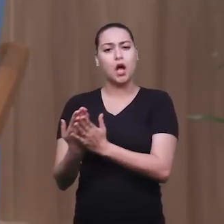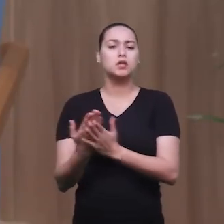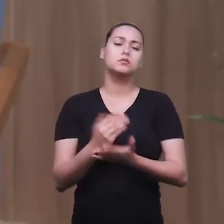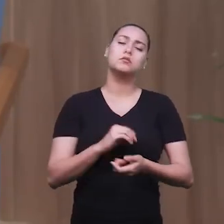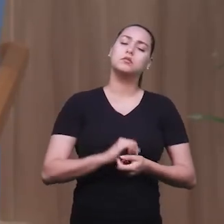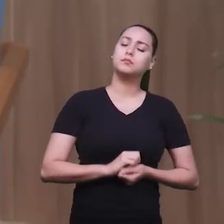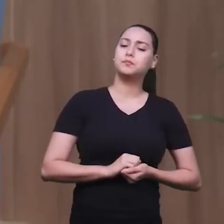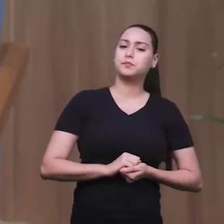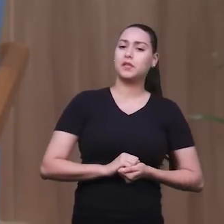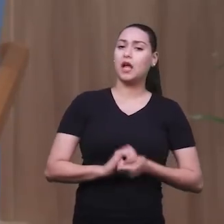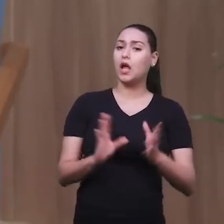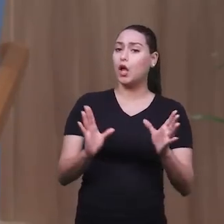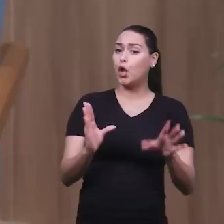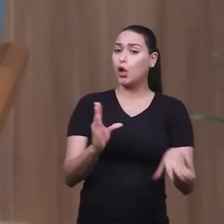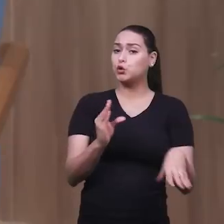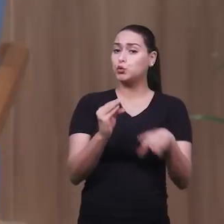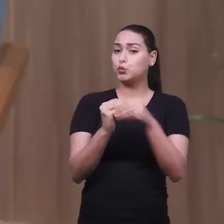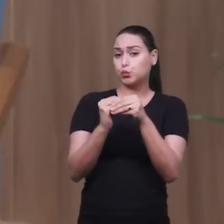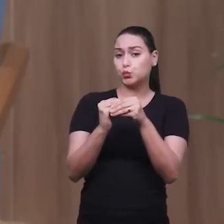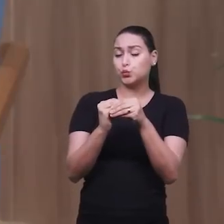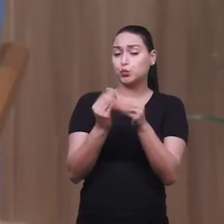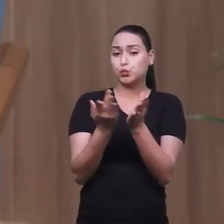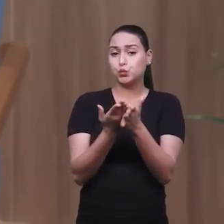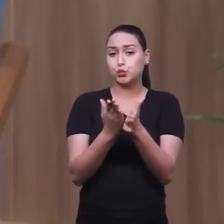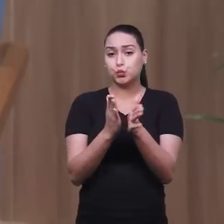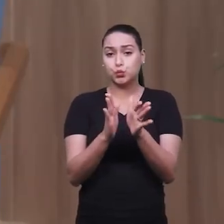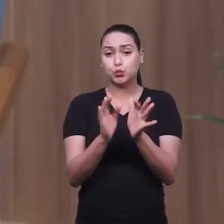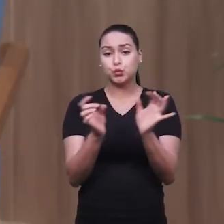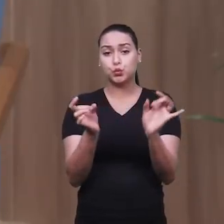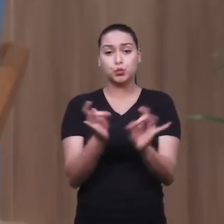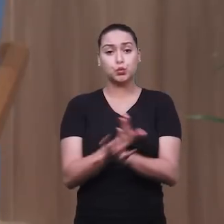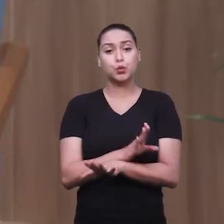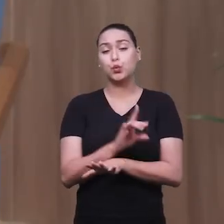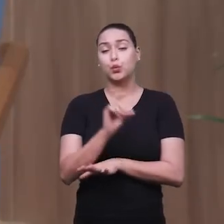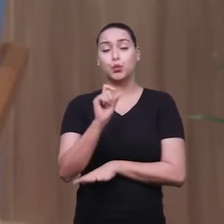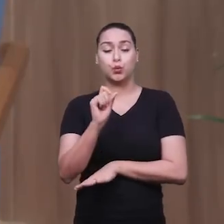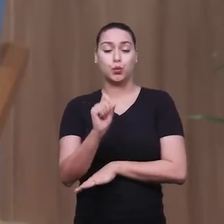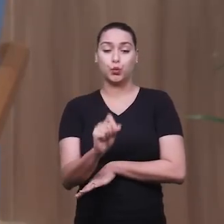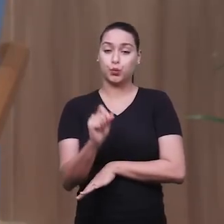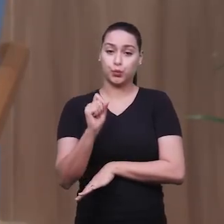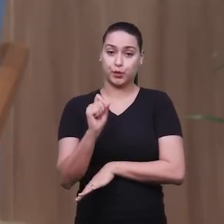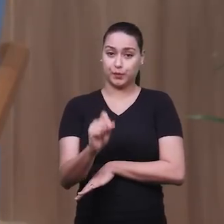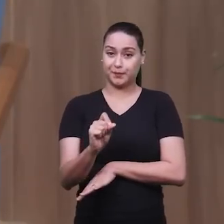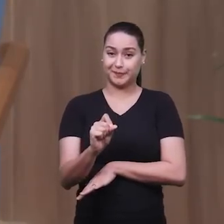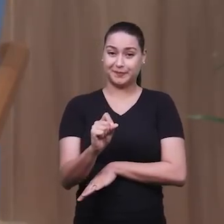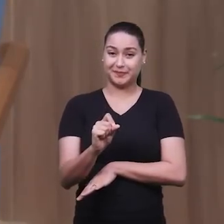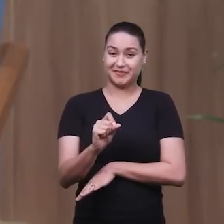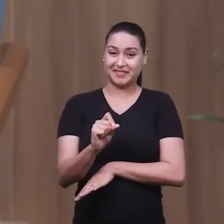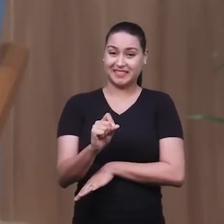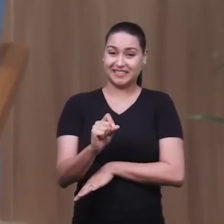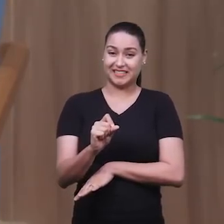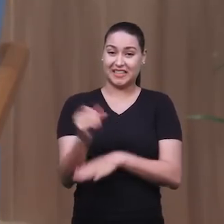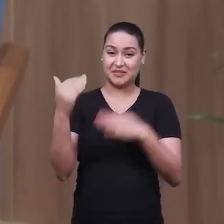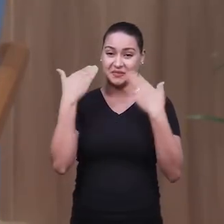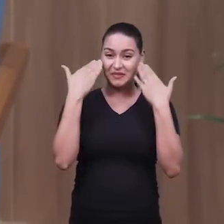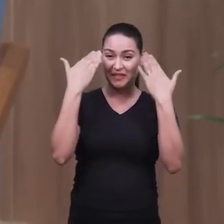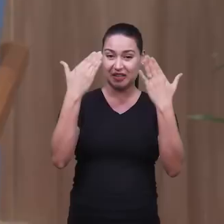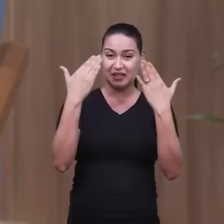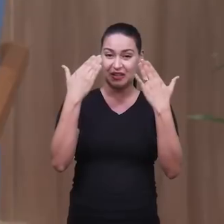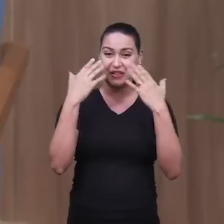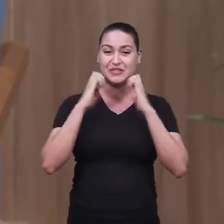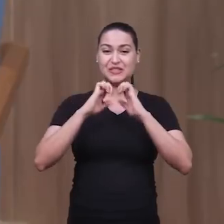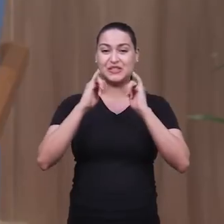diversas mídias e a gente conclui essa série, essa sequência com o programa